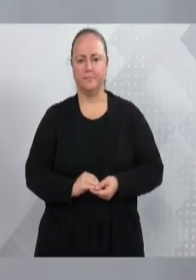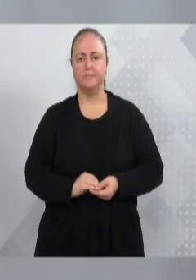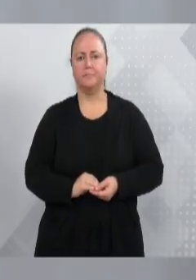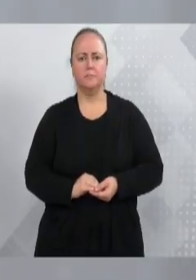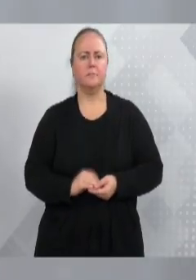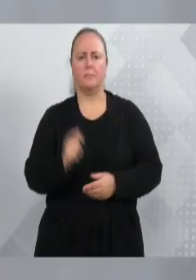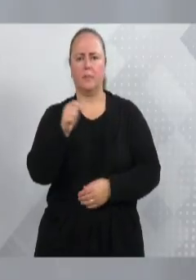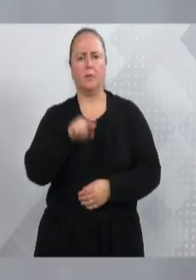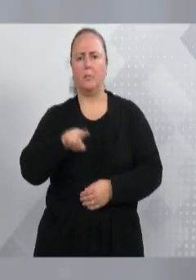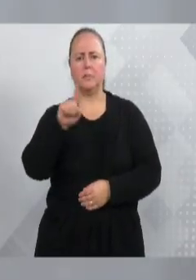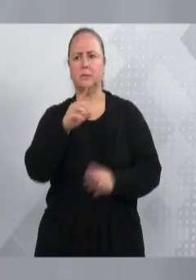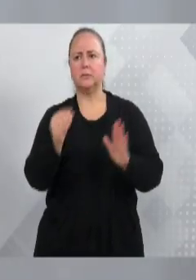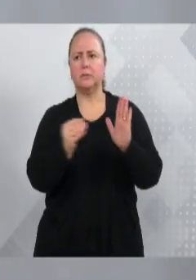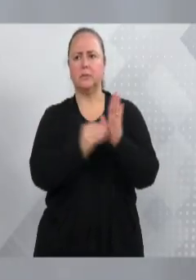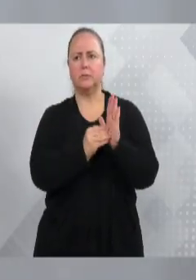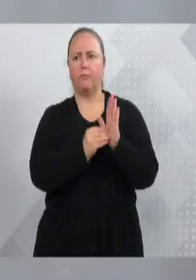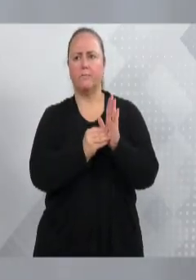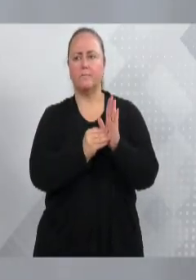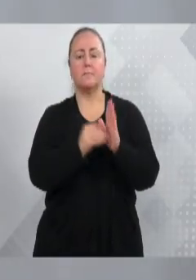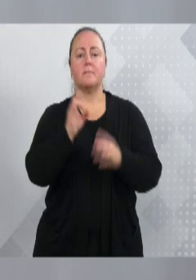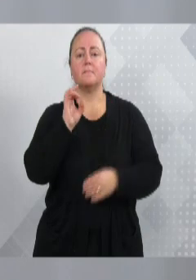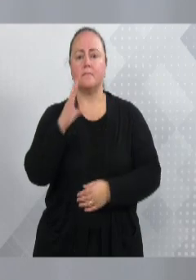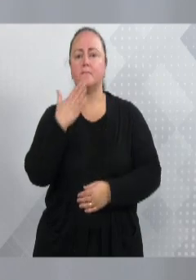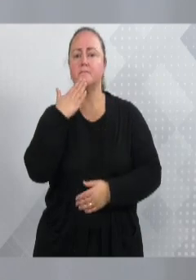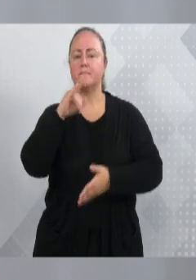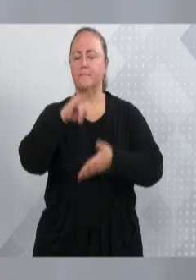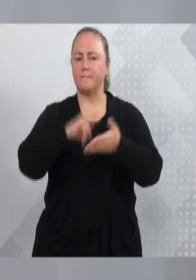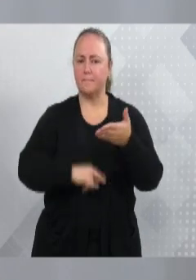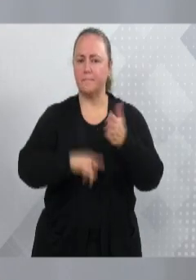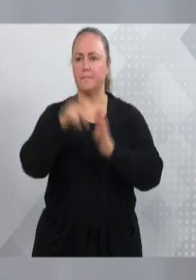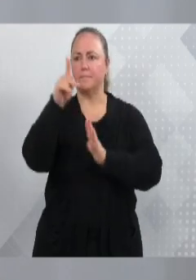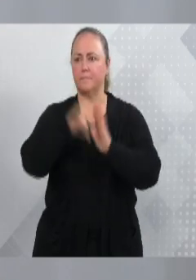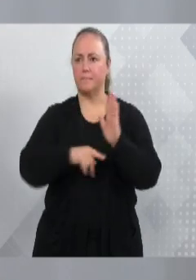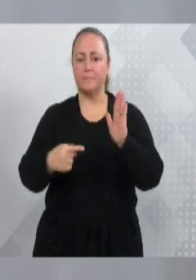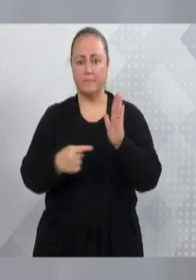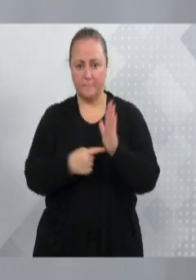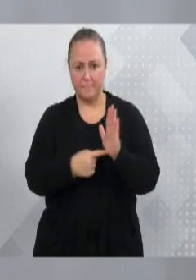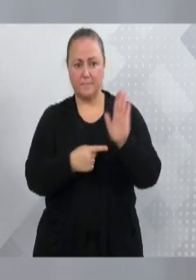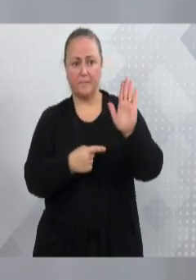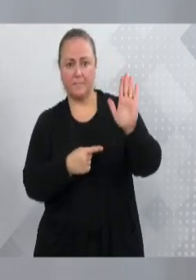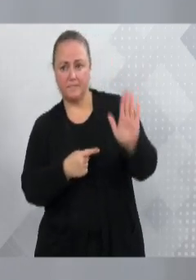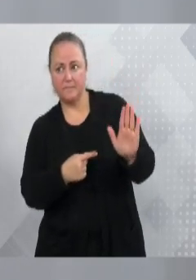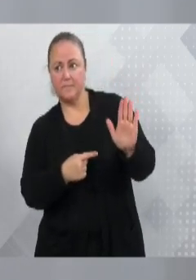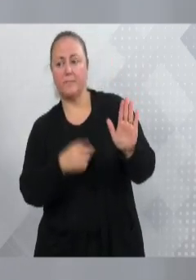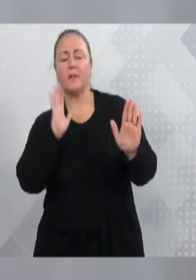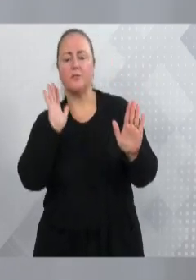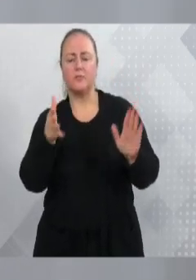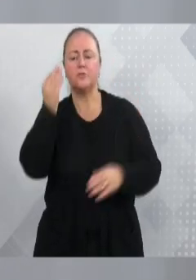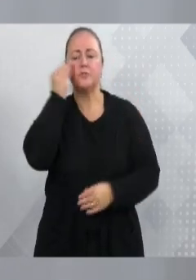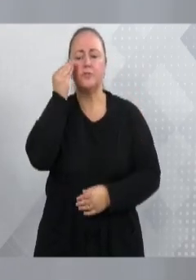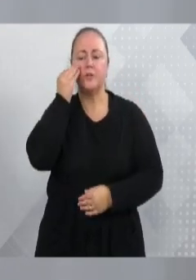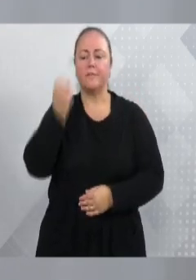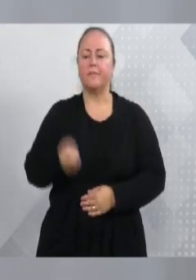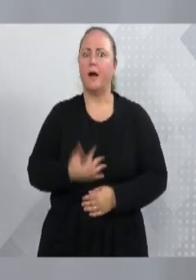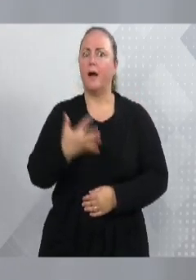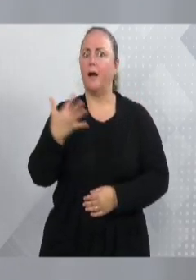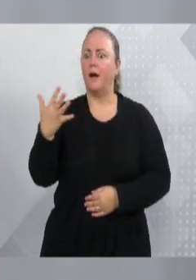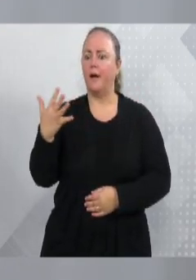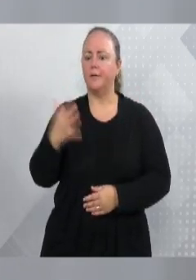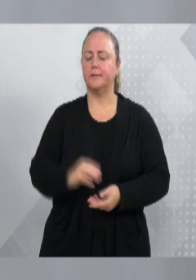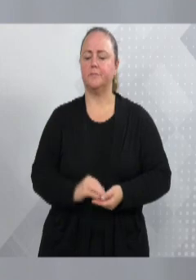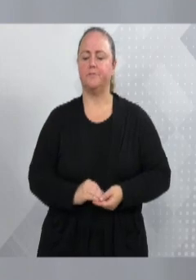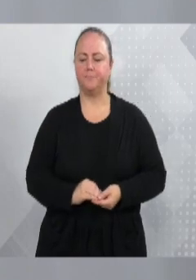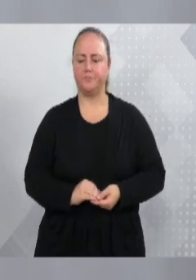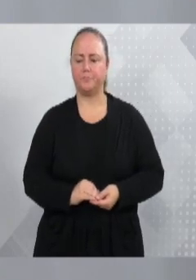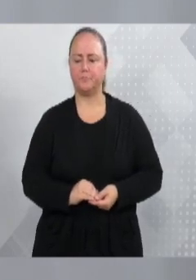não é só pegar os meus requerimentos as minhas falas pegar o meu projeto que aqui está e olha que eu já tentei várias vezes não foi e é por isso que eu falo